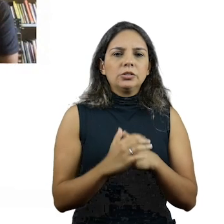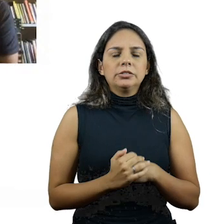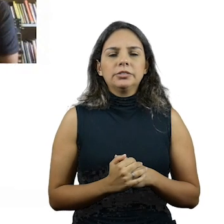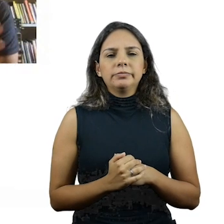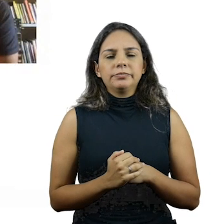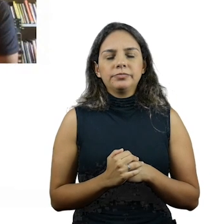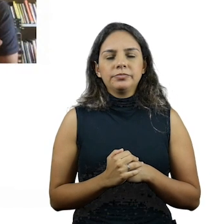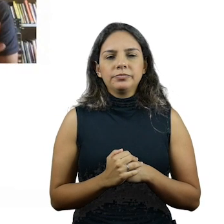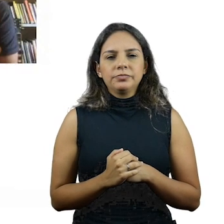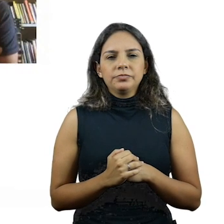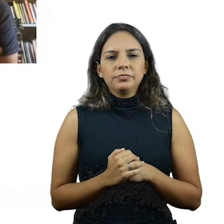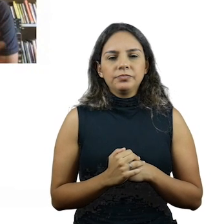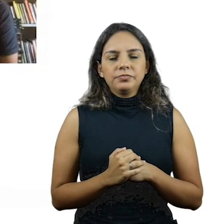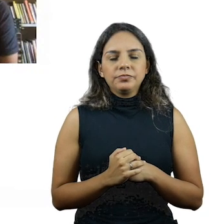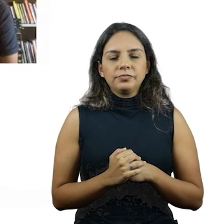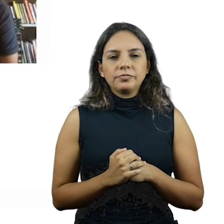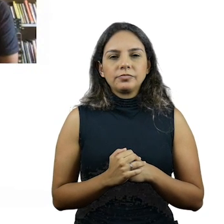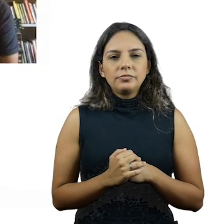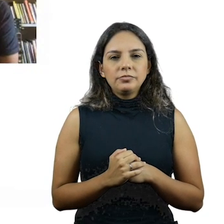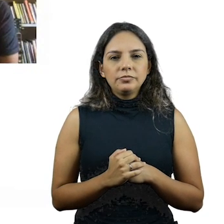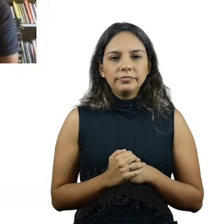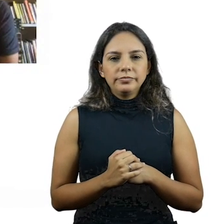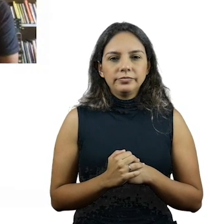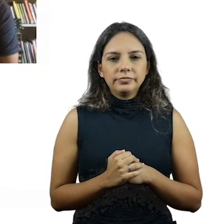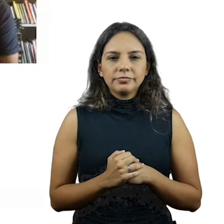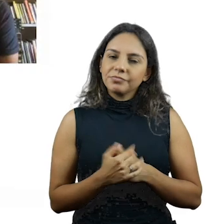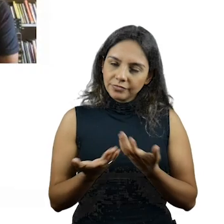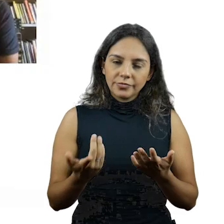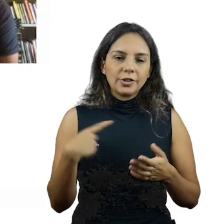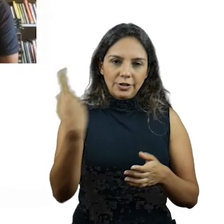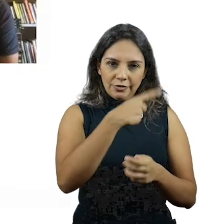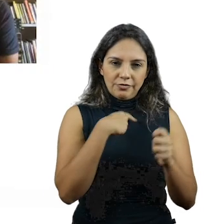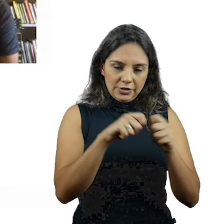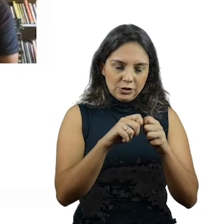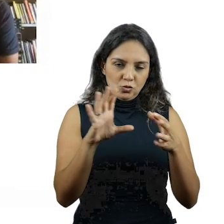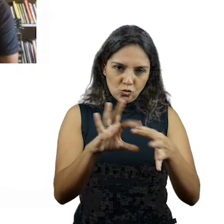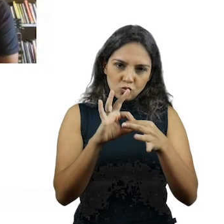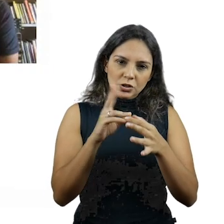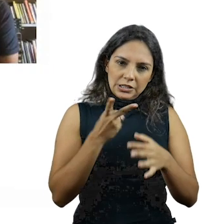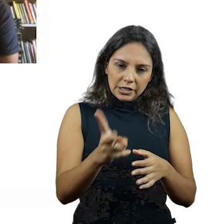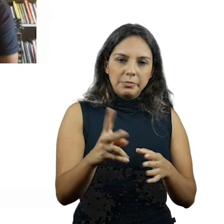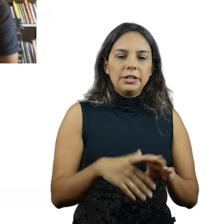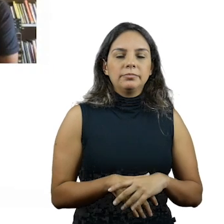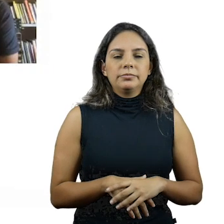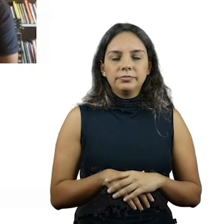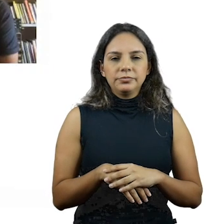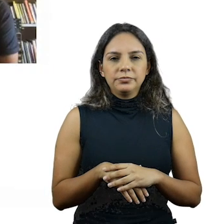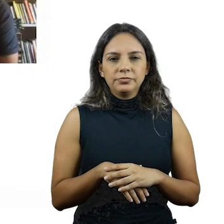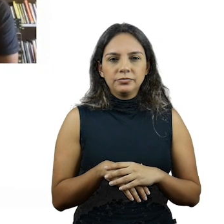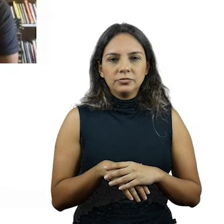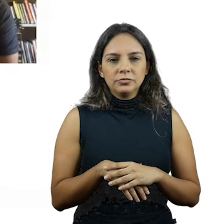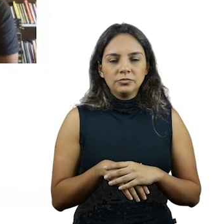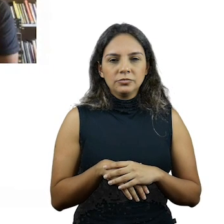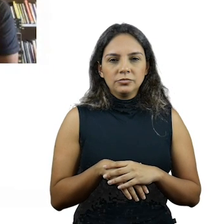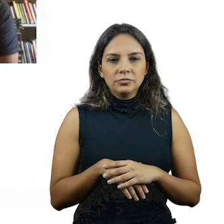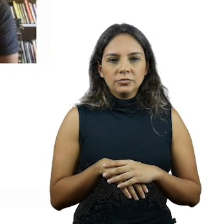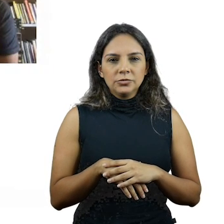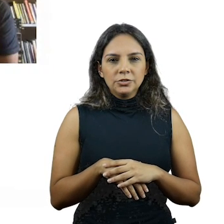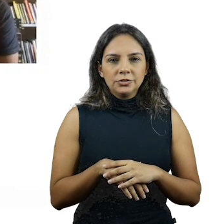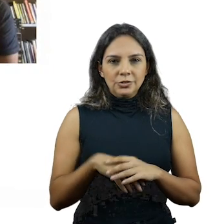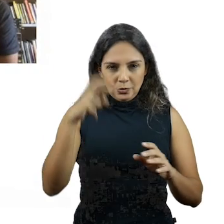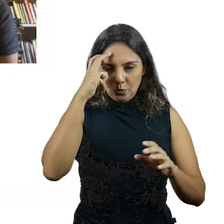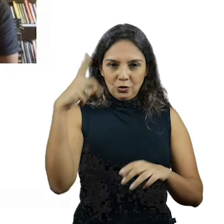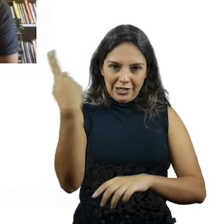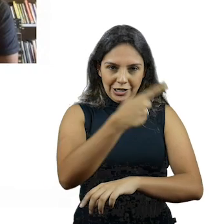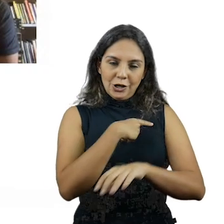mas na hora que você vai ver de perto, realmente são legais. Então é isso, fazer a nossa parte, né? Sempre. Legal. Com cultura e educação que nós vamos